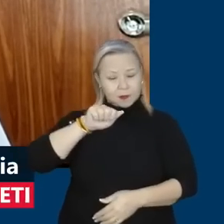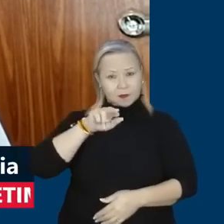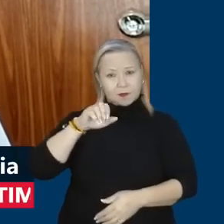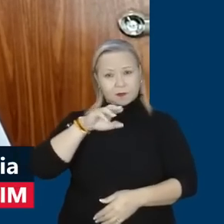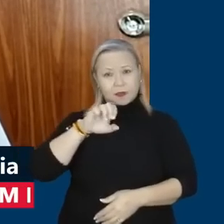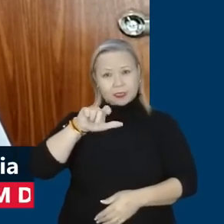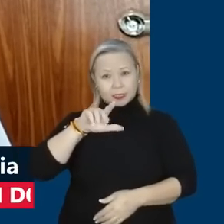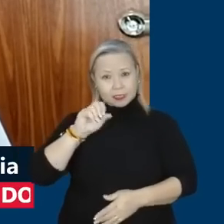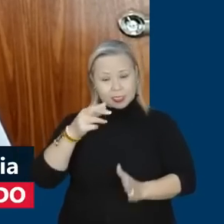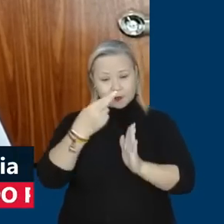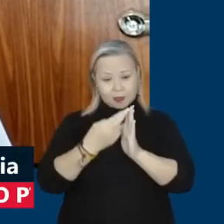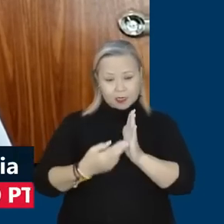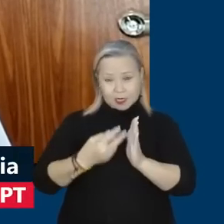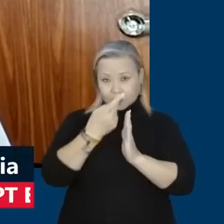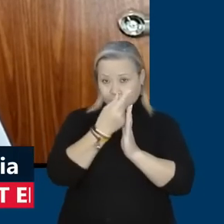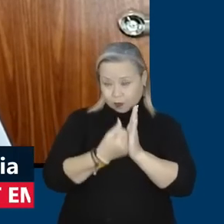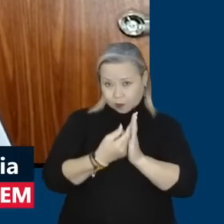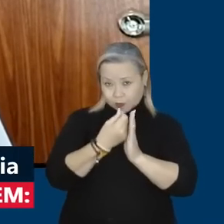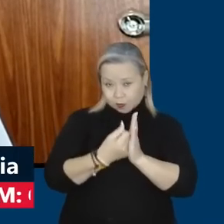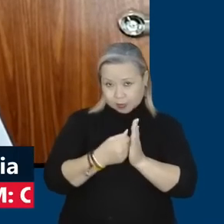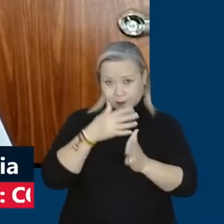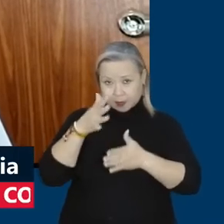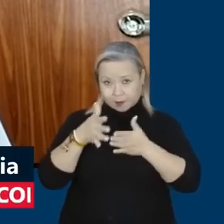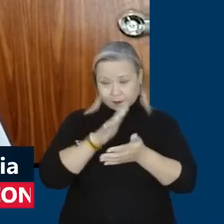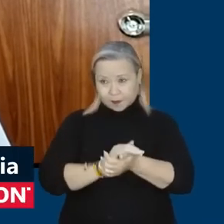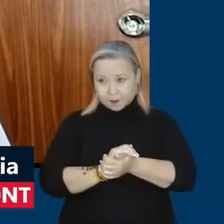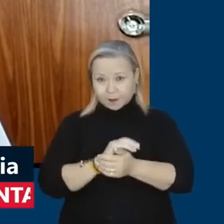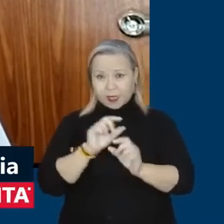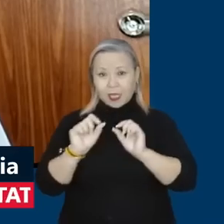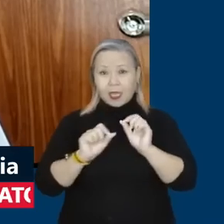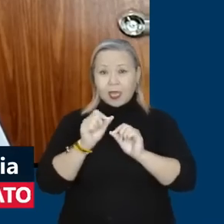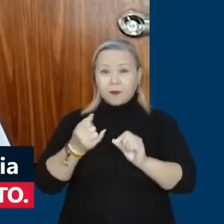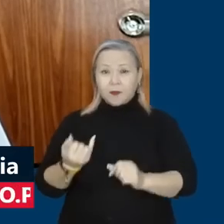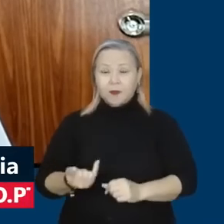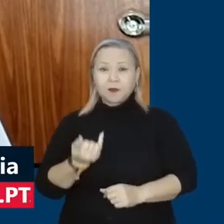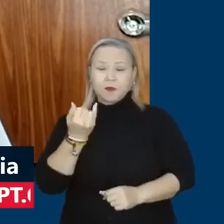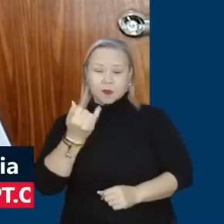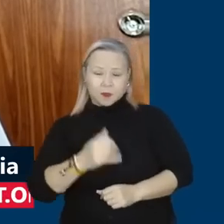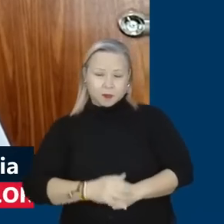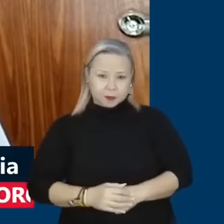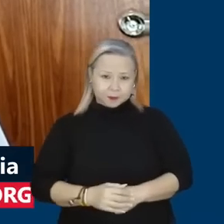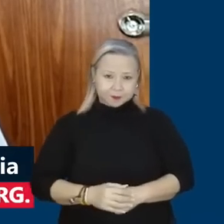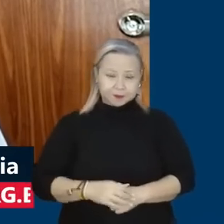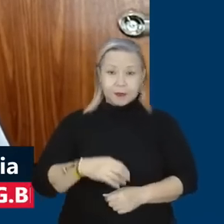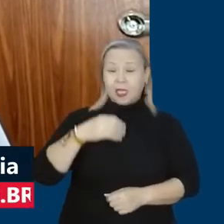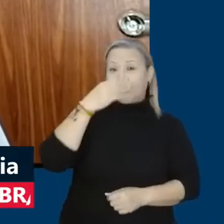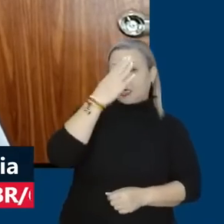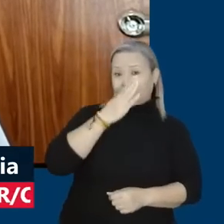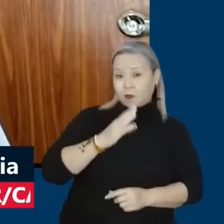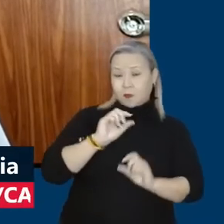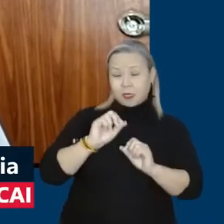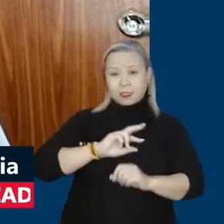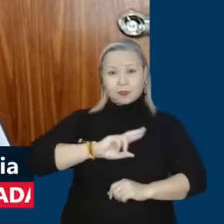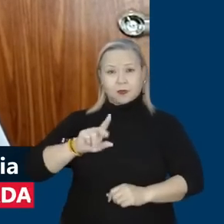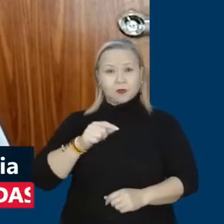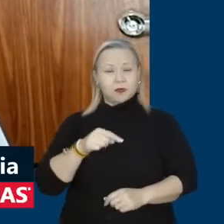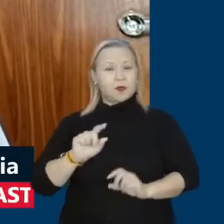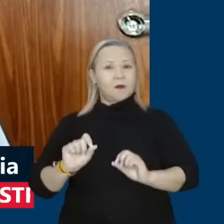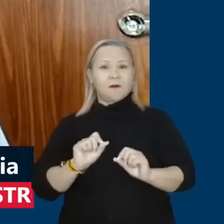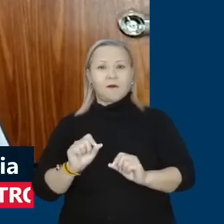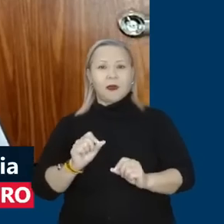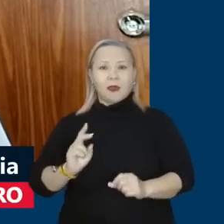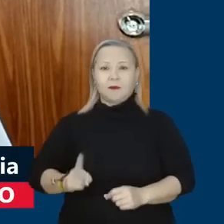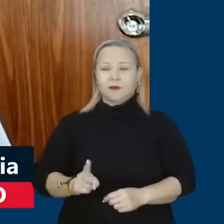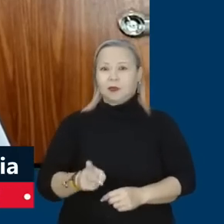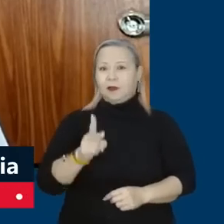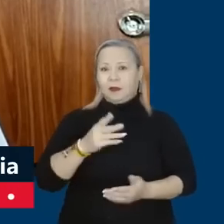relator do orçamento, indiferente de ser Lula ou Bolsonaro, o Brasil não vai andar a partir